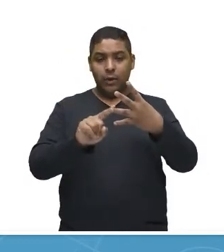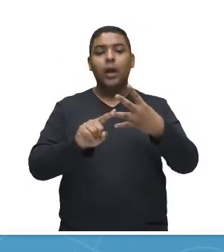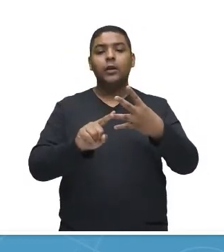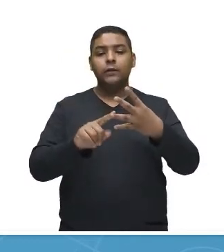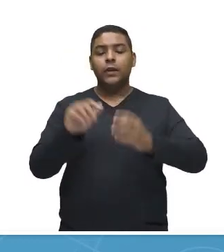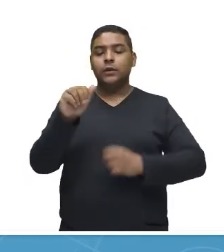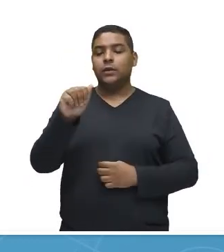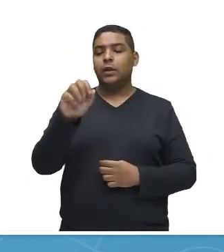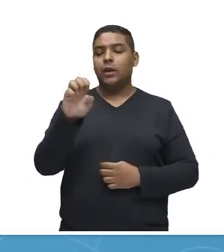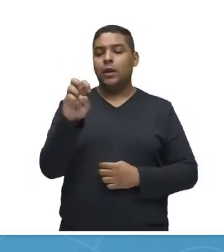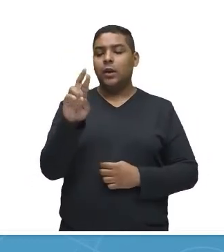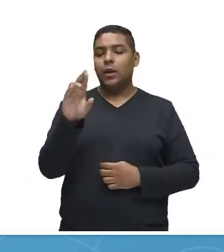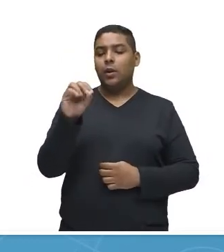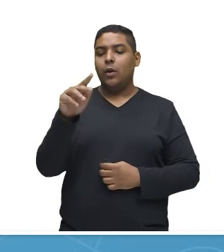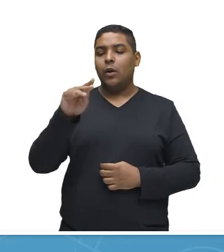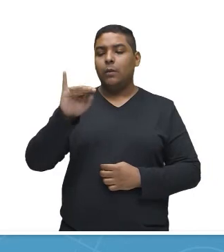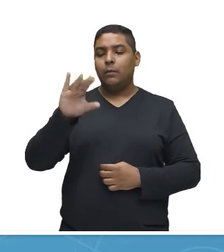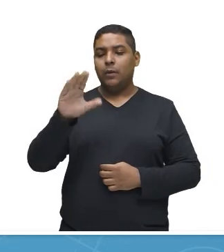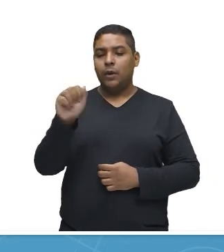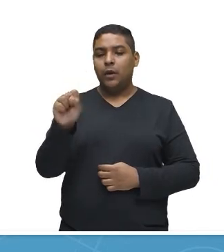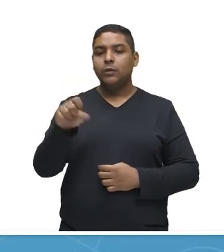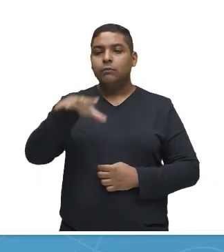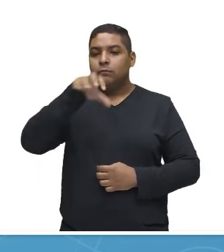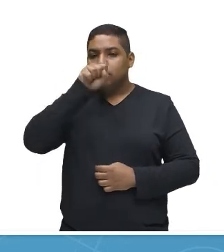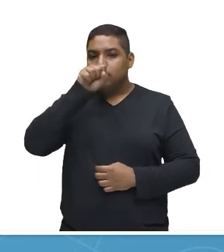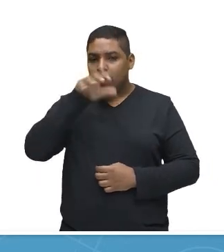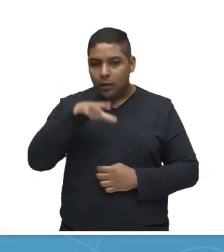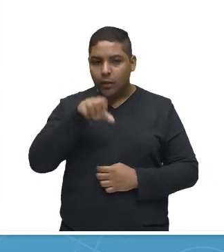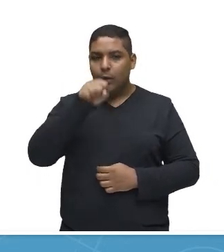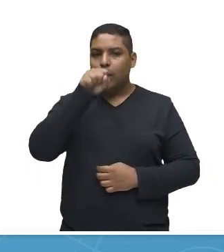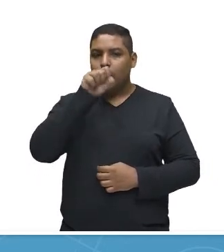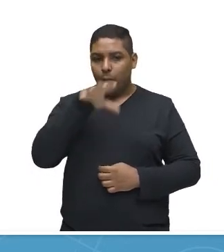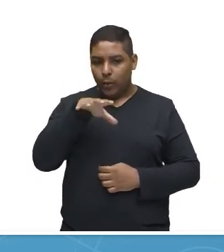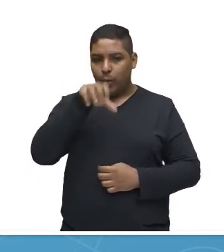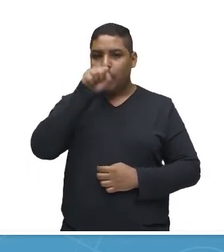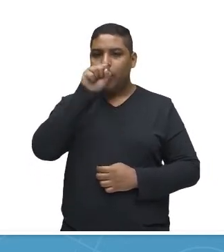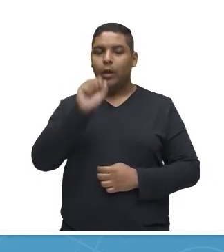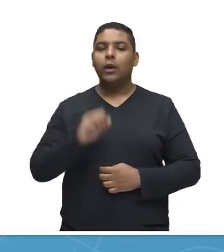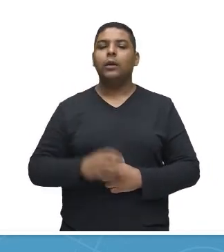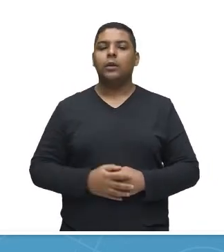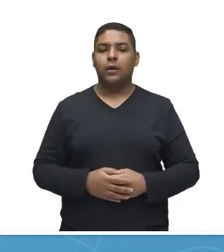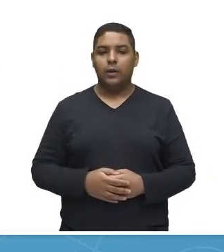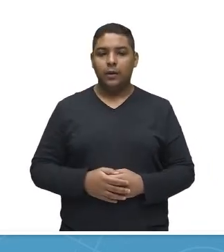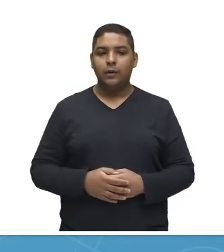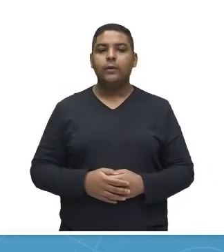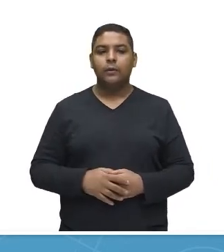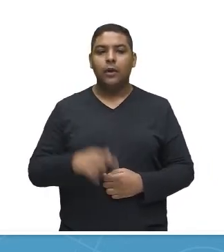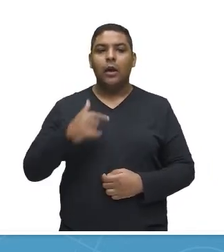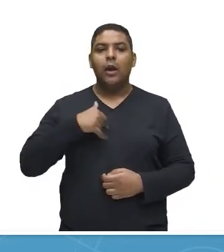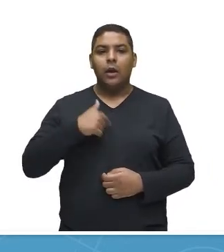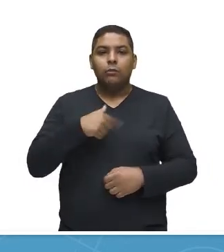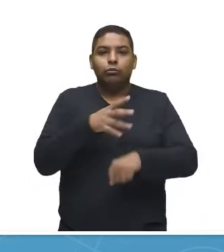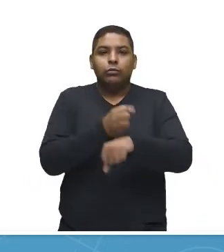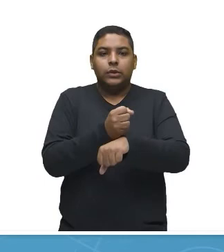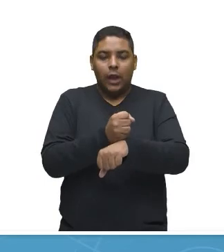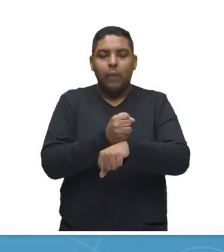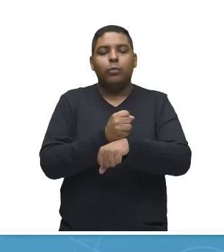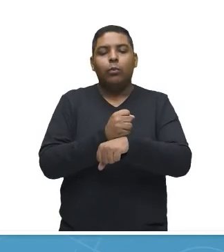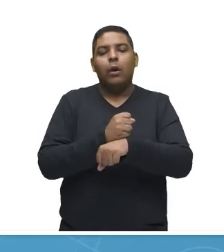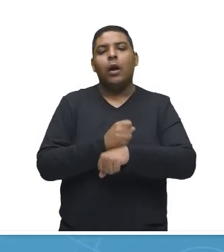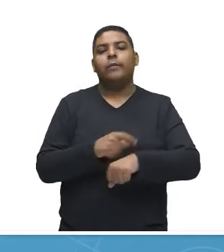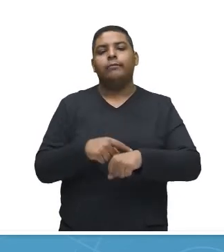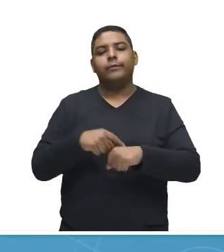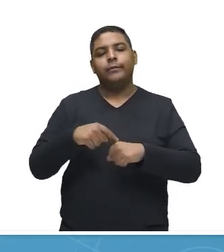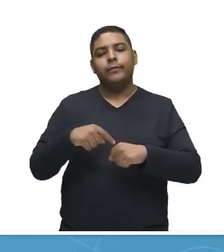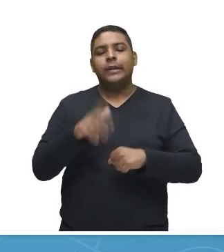aeróbicas, que são aquelas atividades que nós gastamos um pouco mais de tempo para